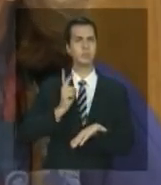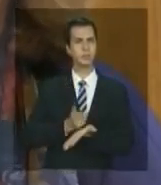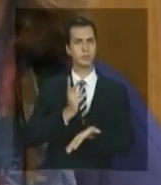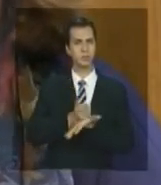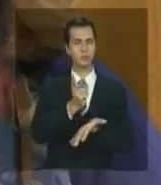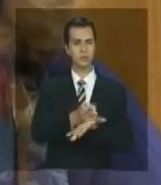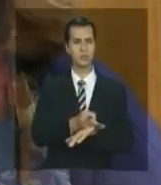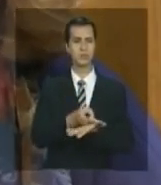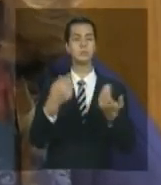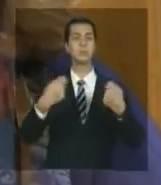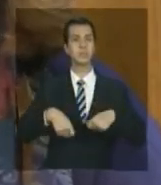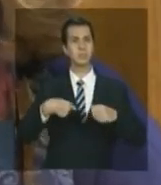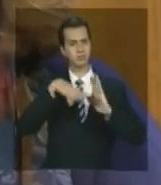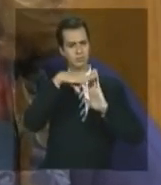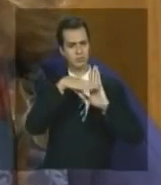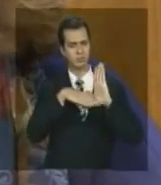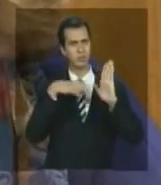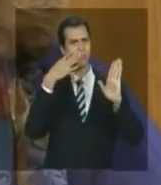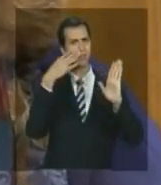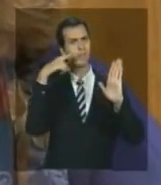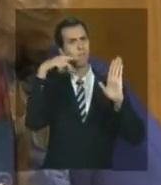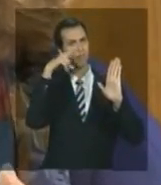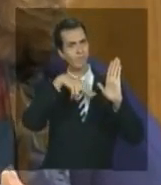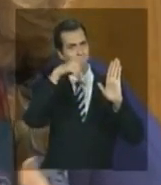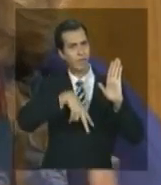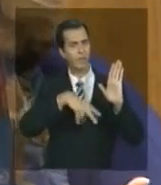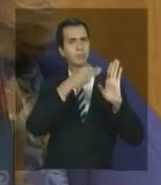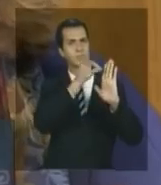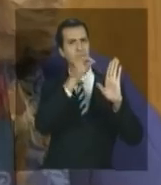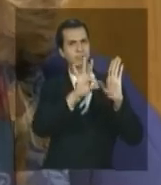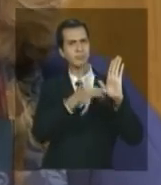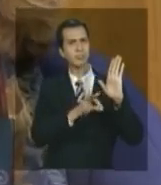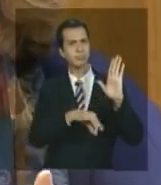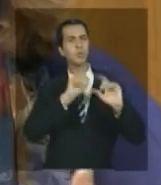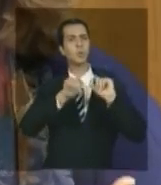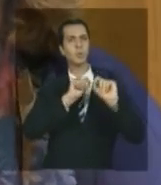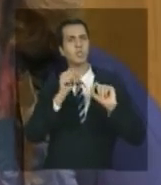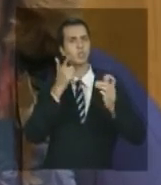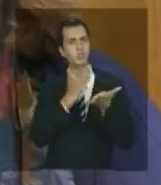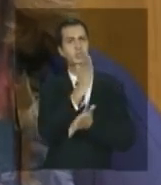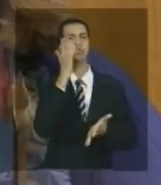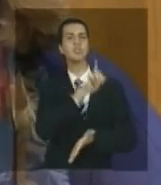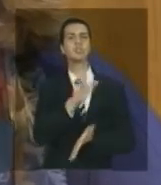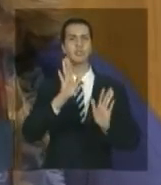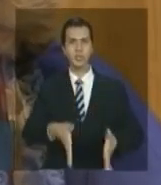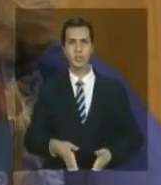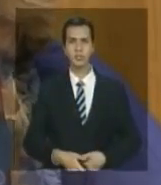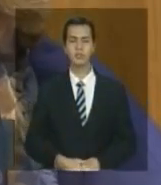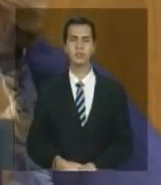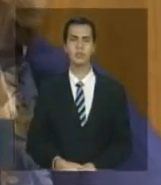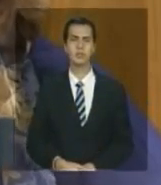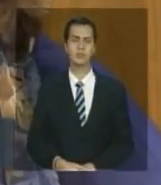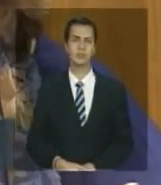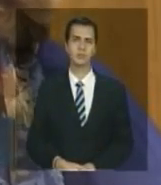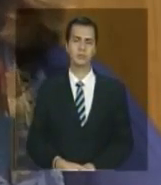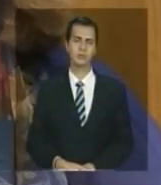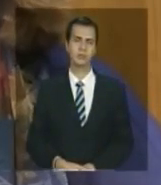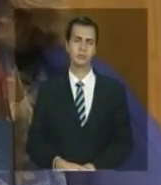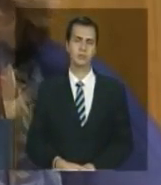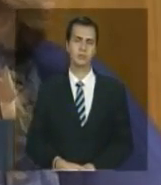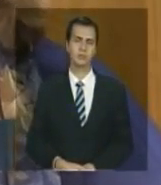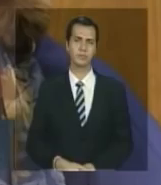depois precisa acompanhar a implementação dessas ações todas que nós nos comprometemos em implementar.